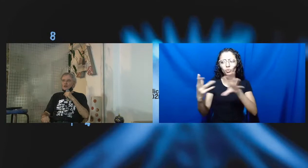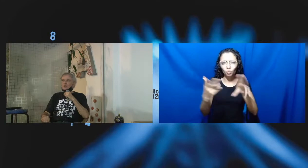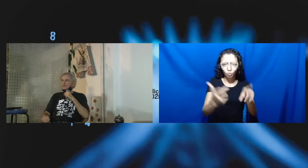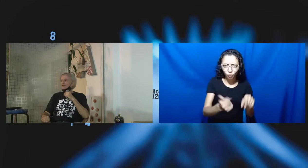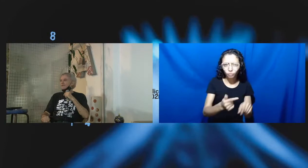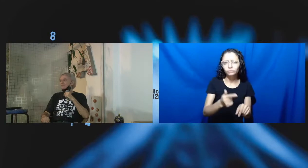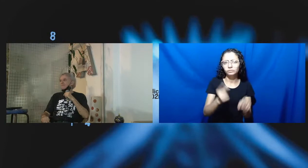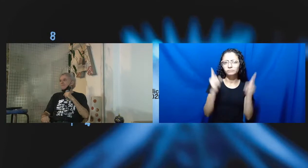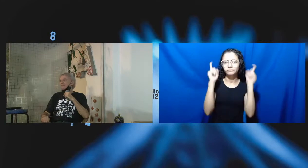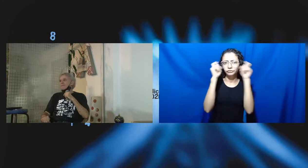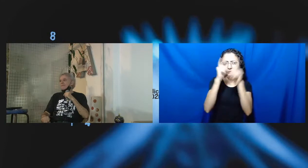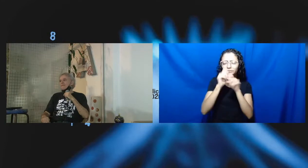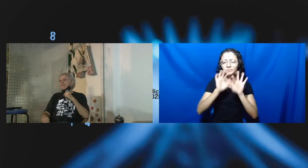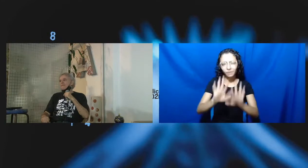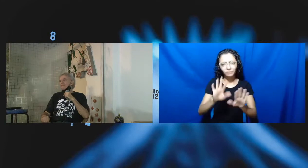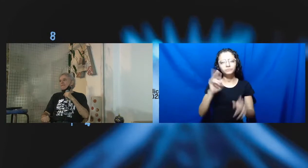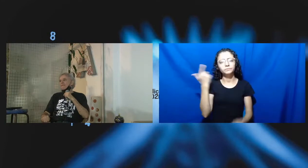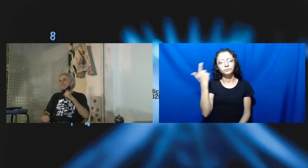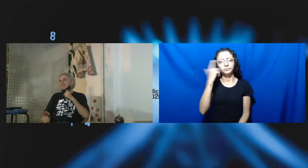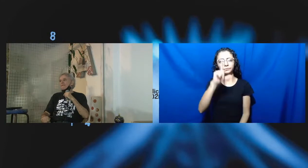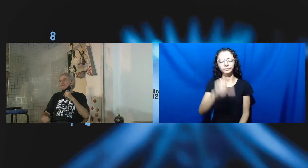tudo certo.